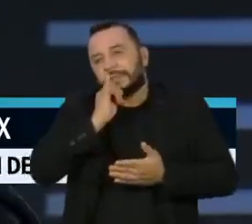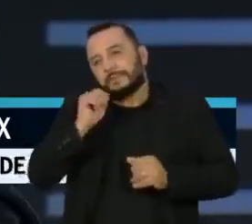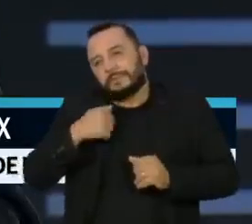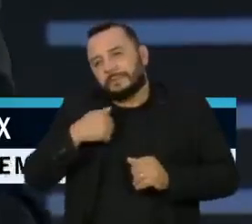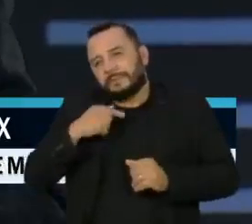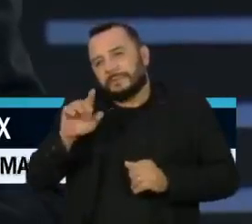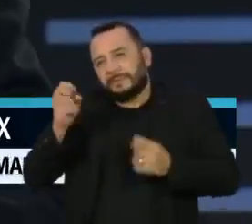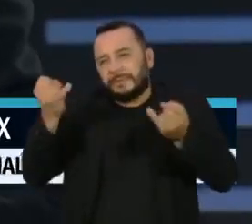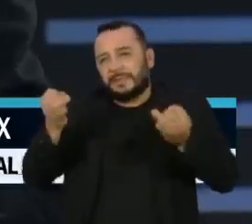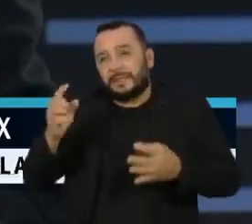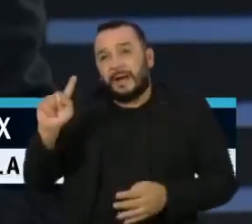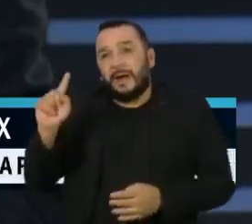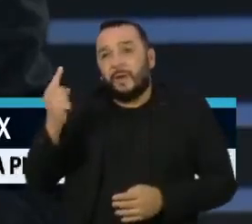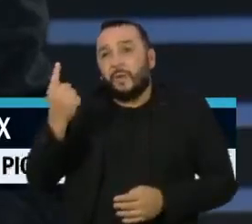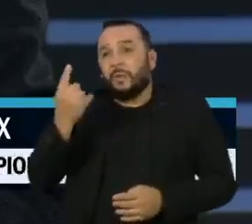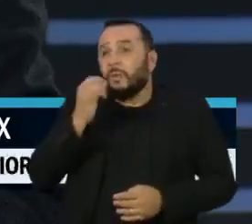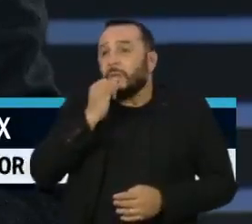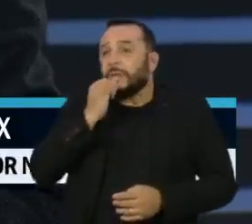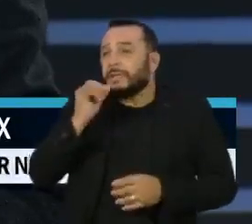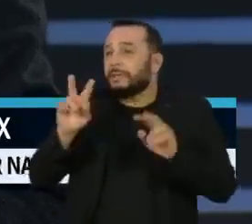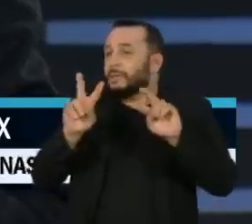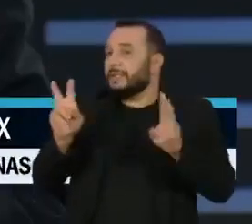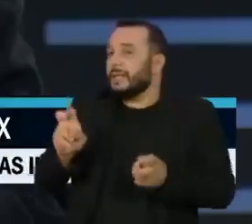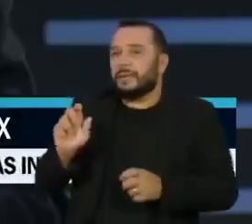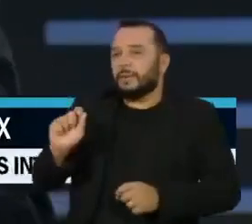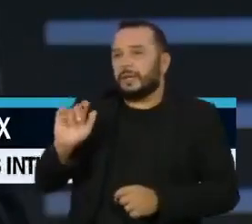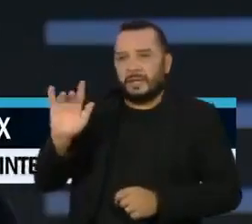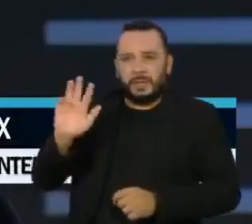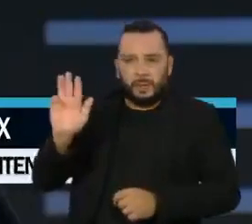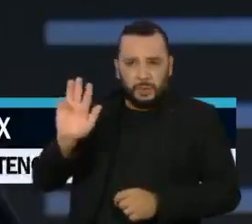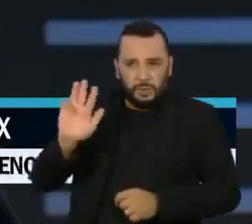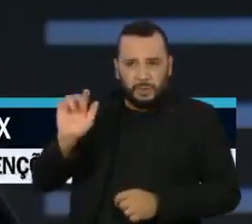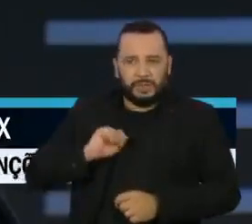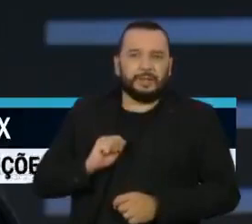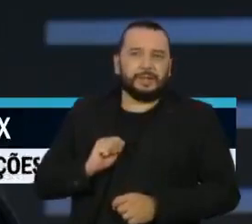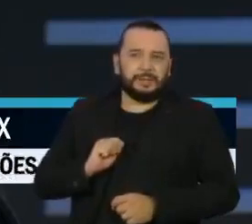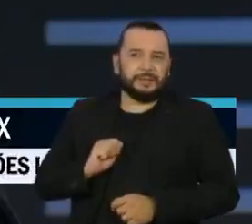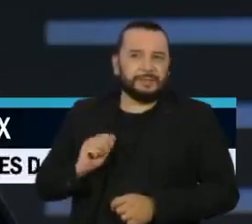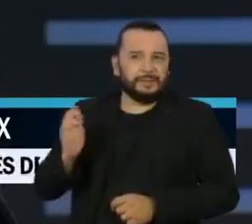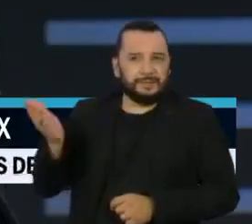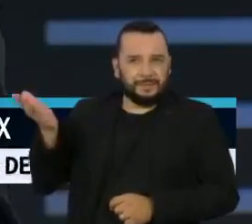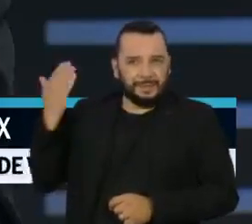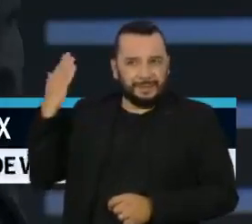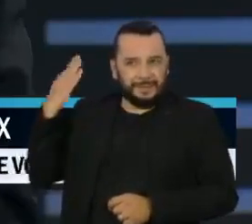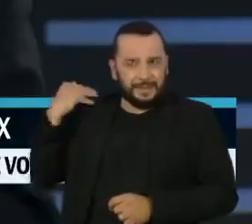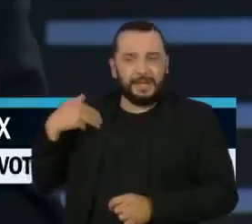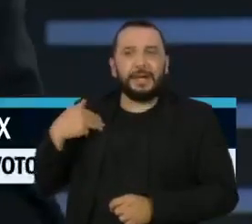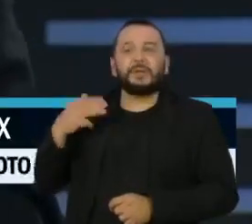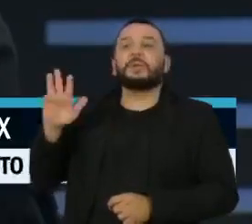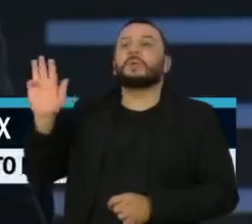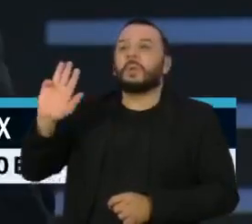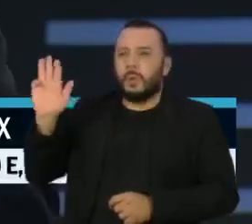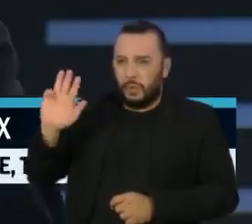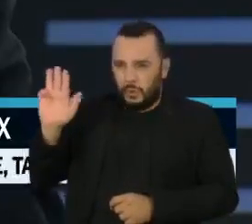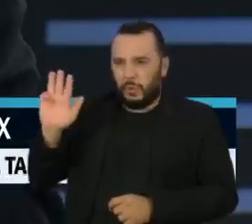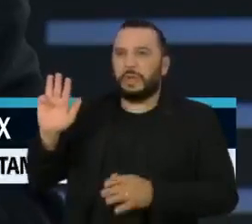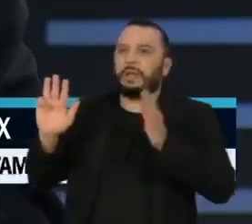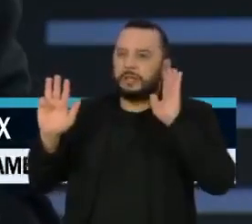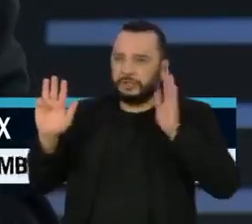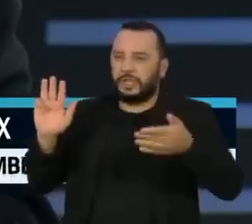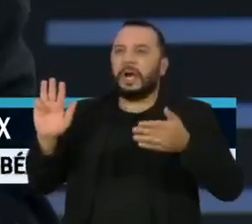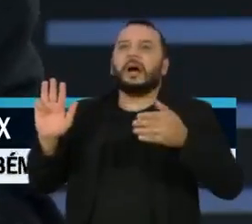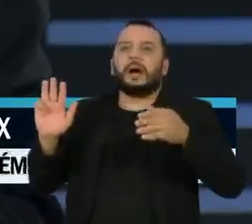só um bocado didático o caso do Lula né algum tempo atrás O Lula foi condenado